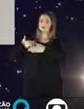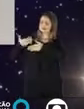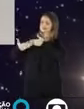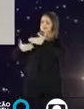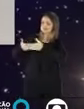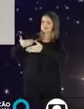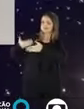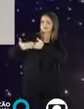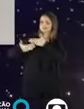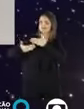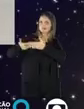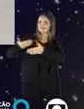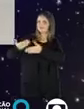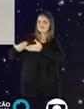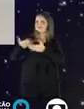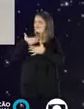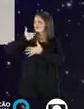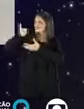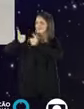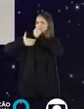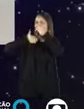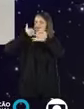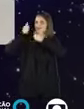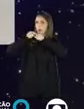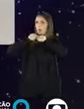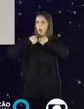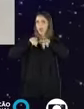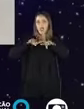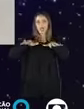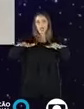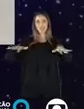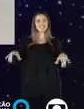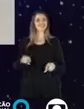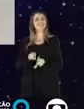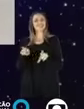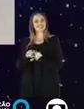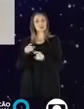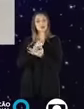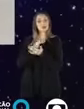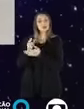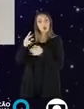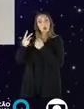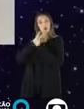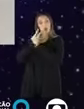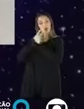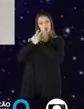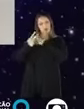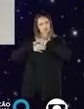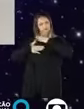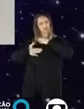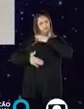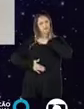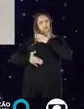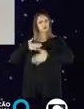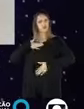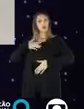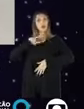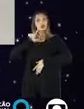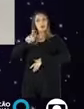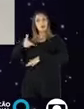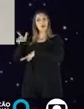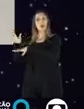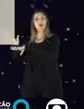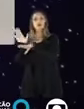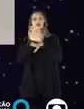assim muito construtiva e expansiva, né? Eu comecei cuidando do meu corpo e querendo ajudar as pessoas